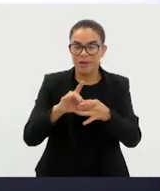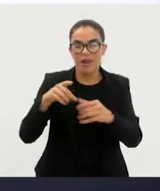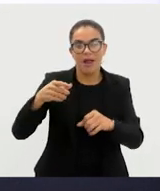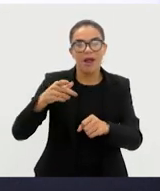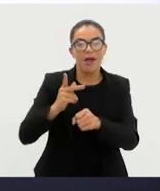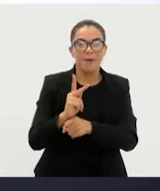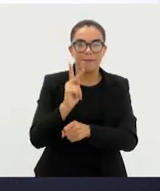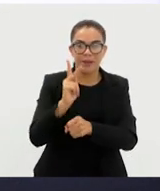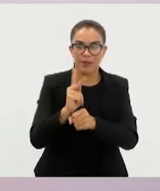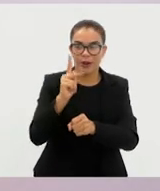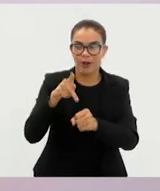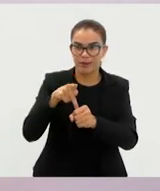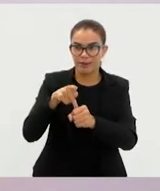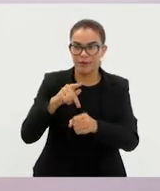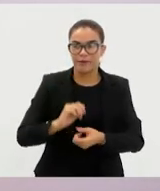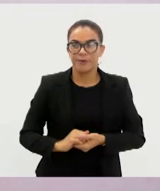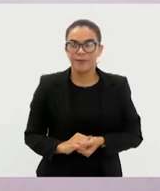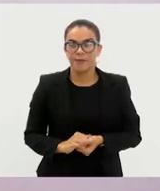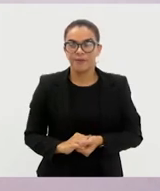petróleo.